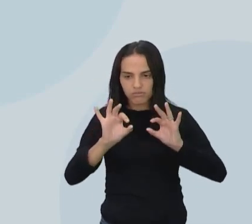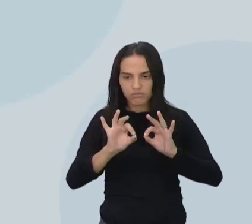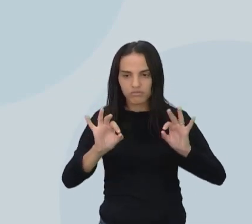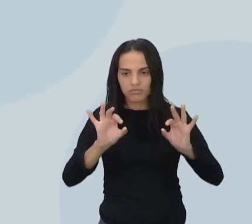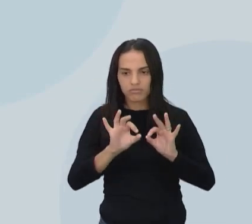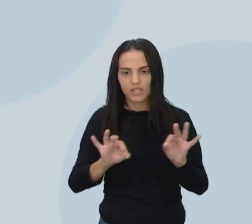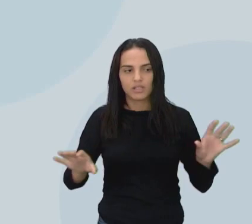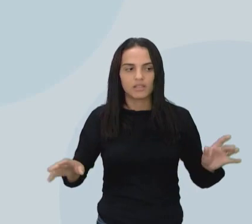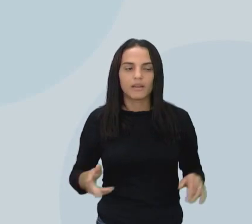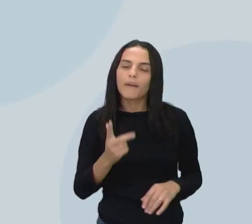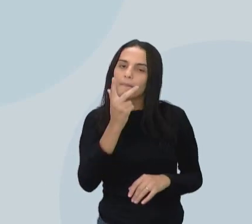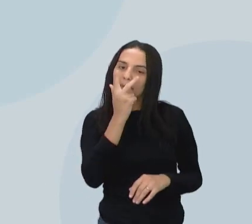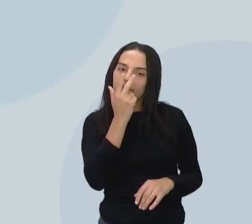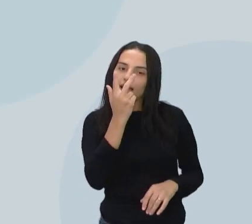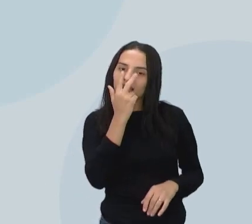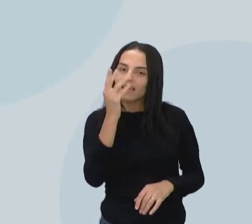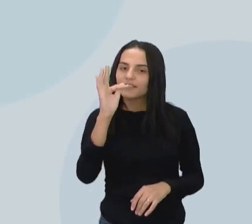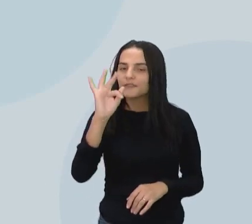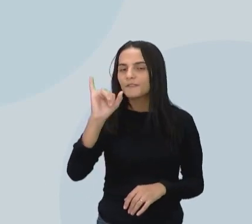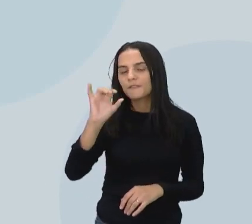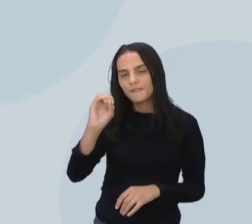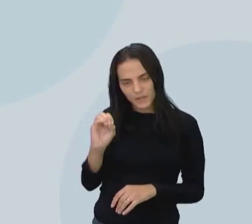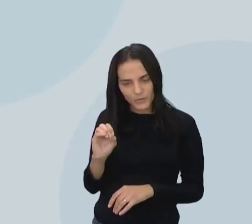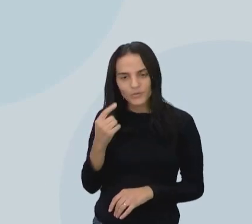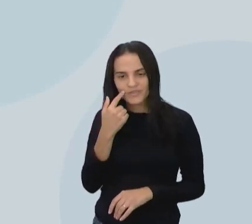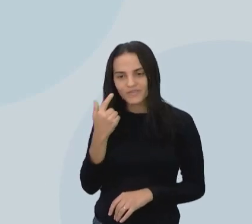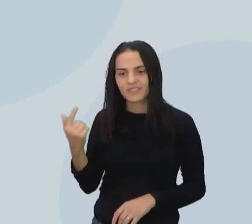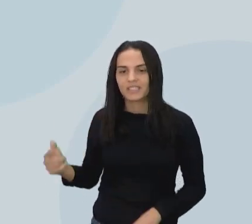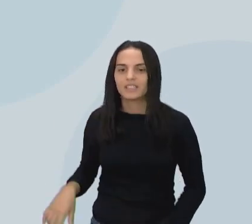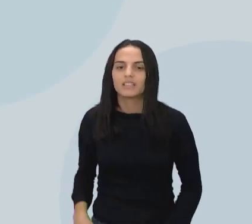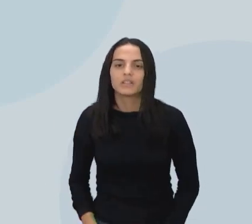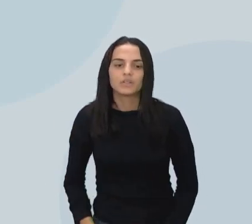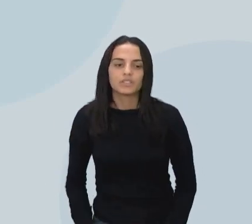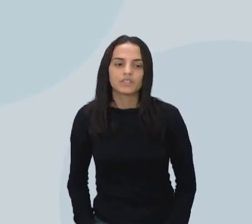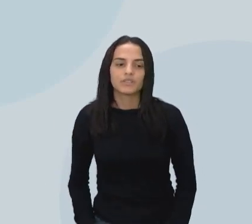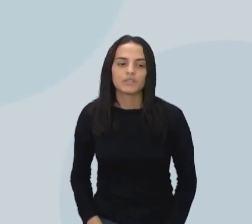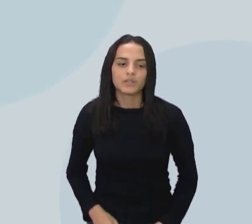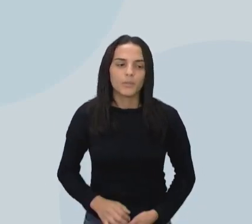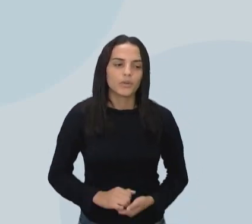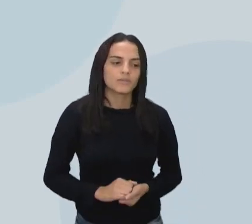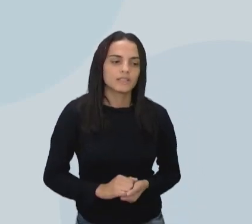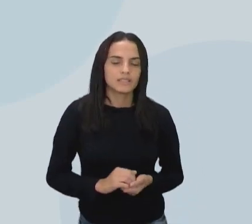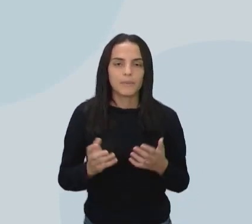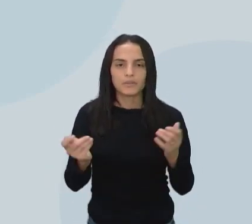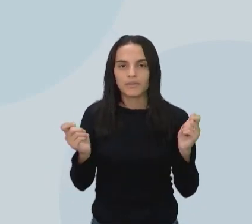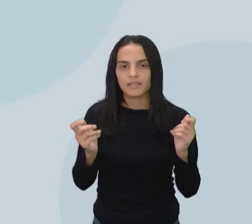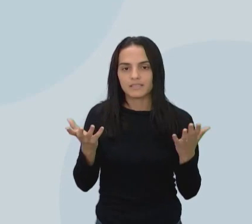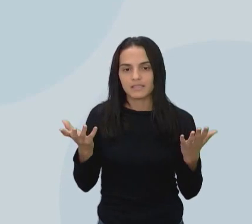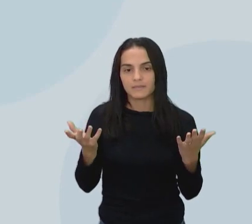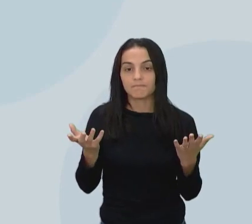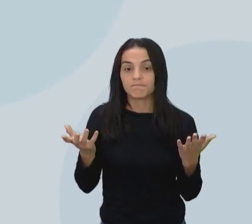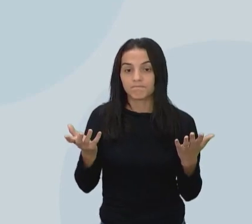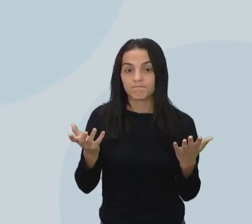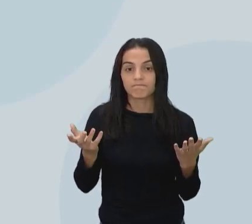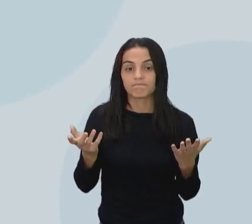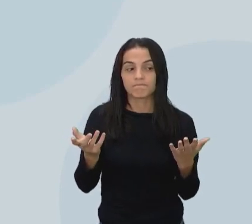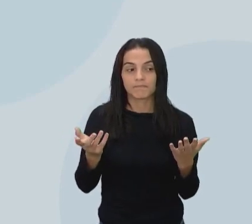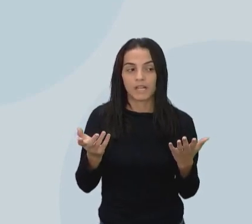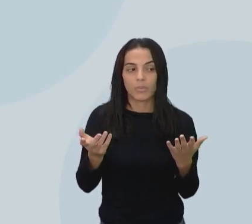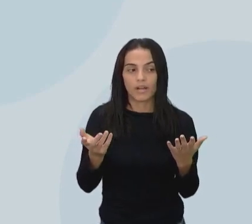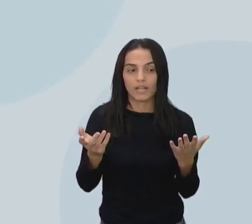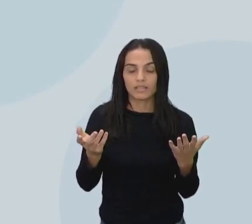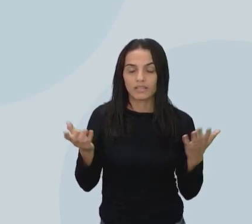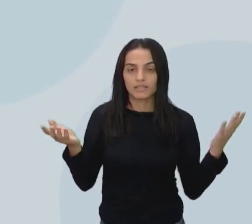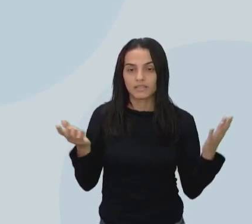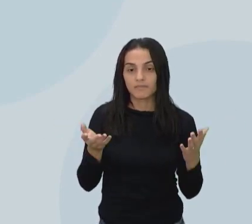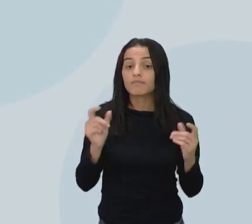ali fios de plástico ali, uma estrutura meio fibrosa, né? Um composto fibroso, que é